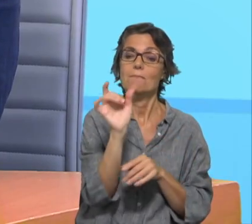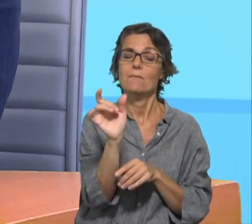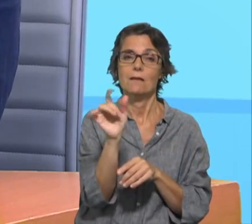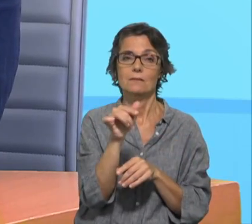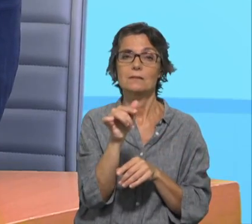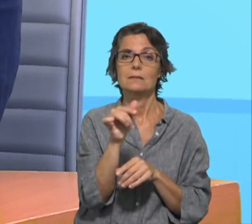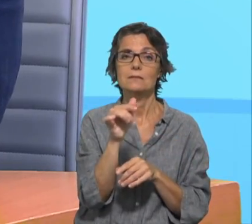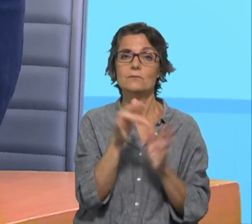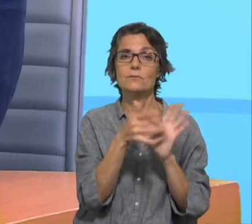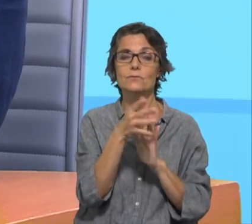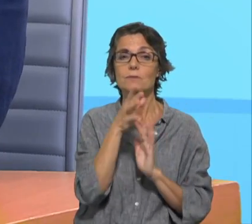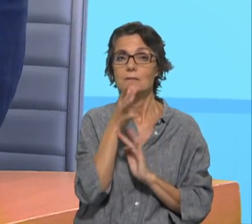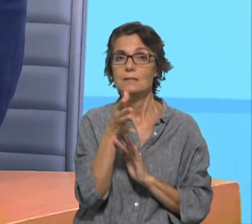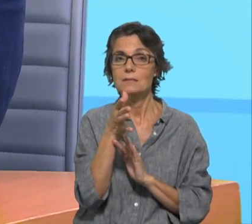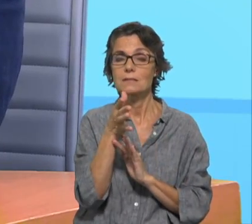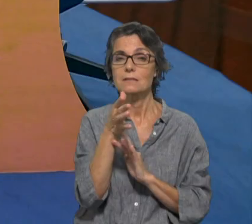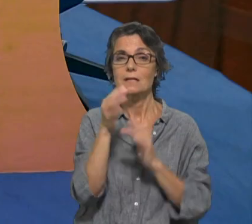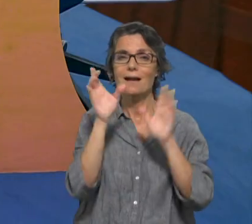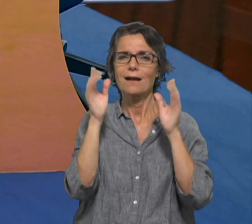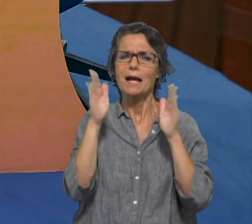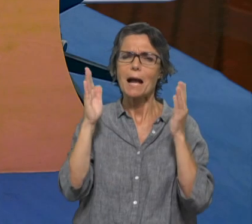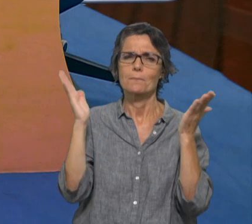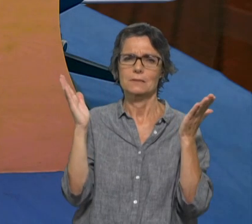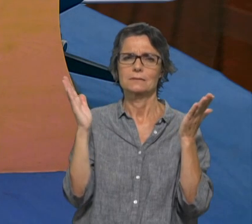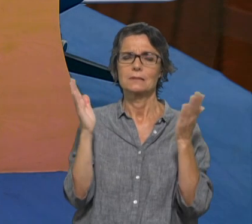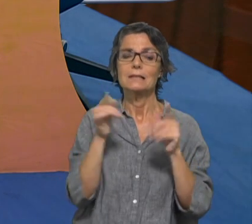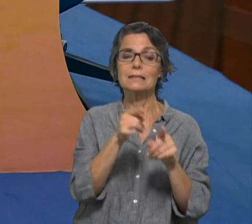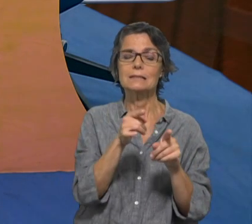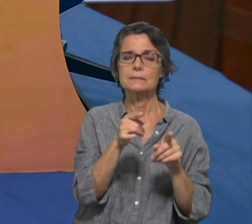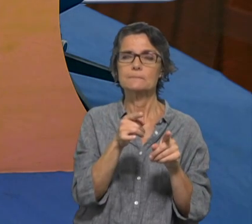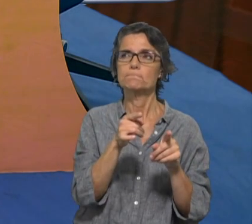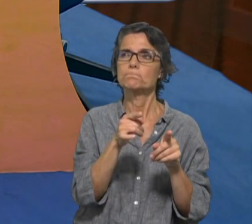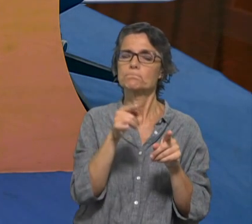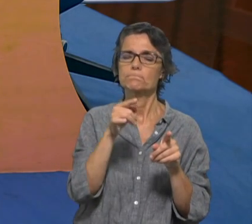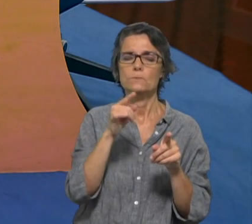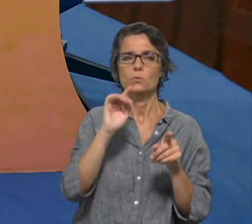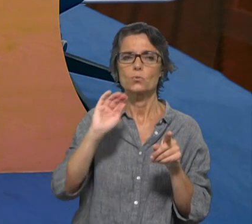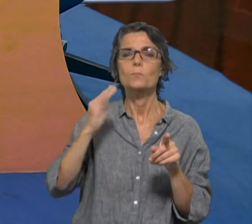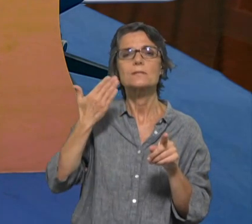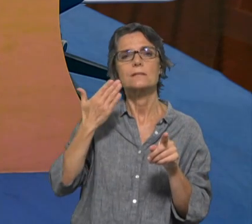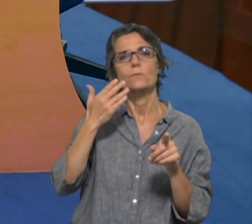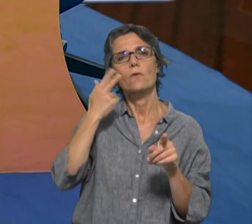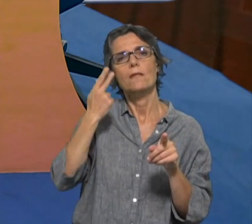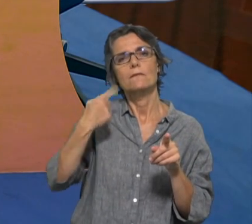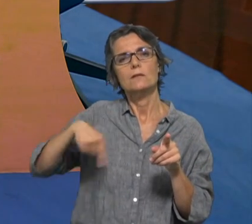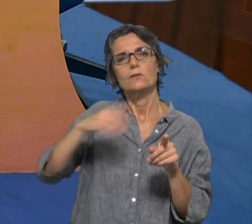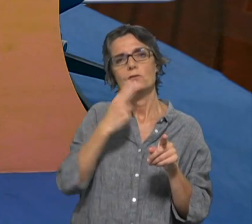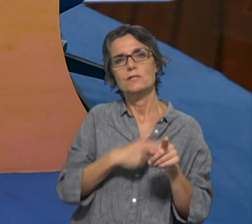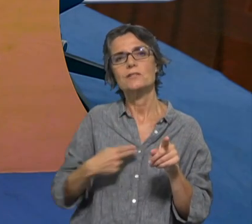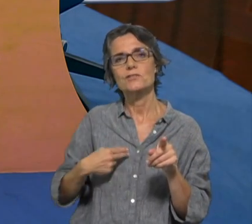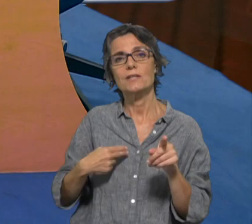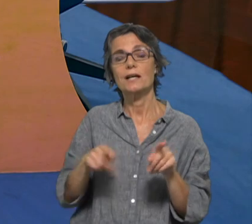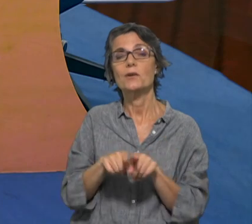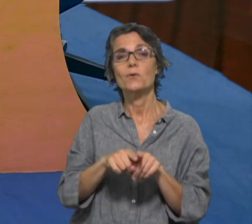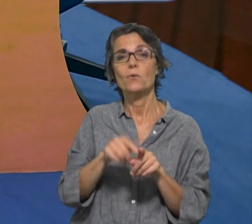Jesus, original, que significa abre-te, no início da nossa vida cristã, faz parte da conclusão dos ritos